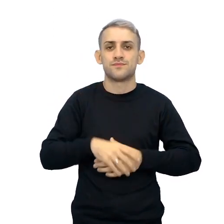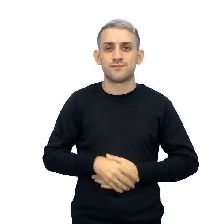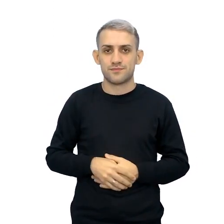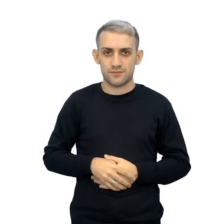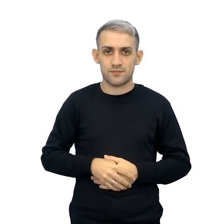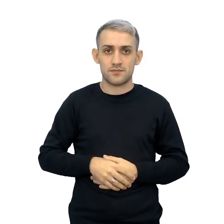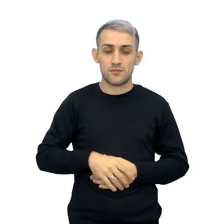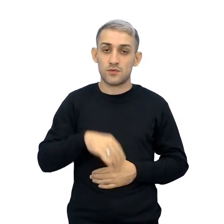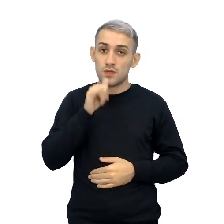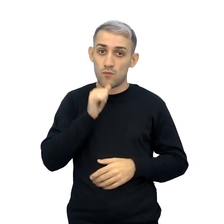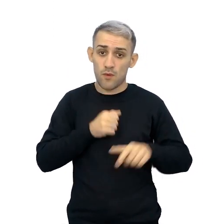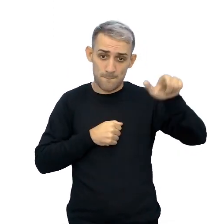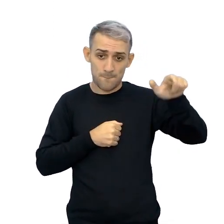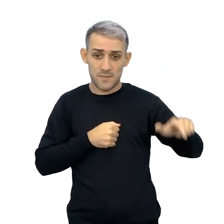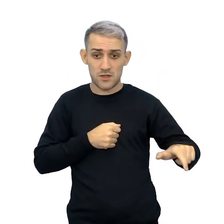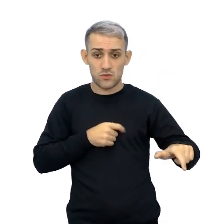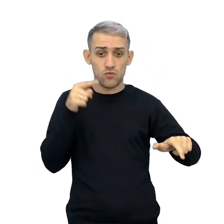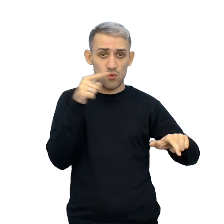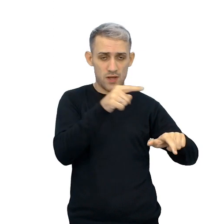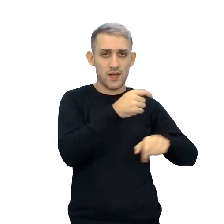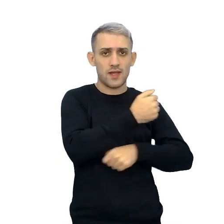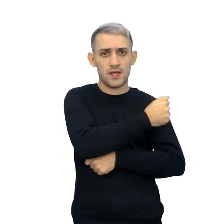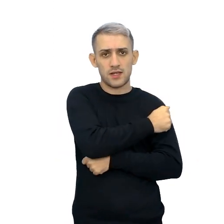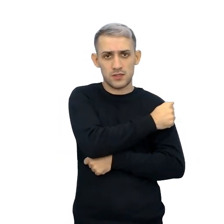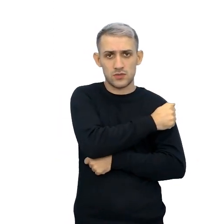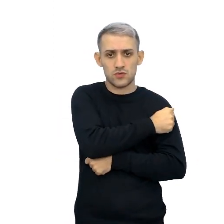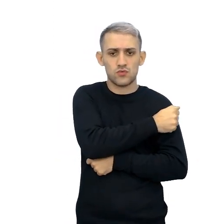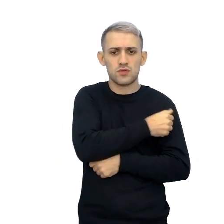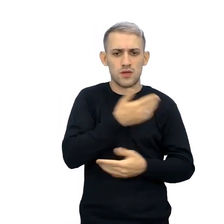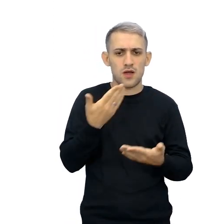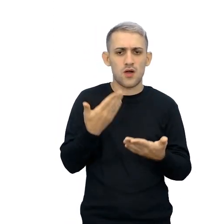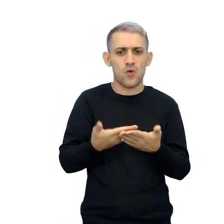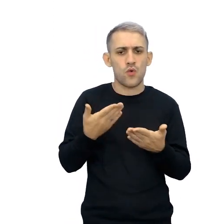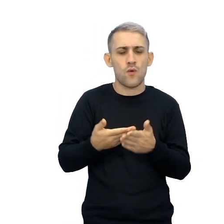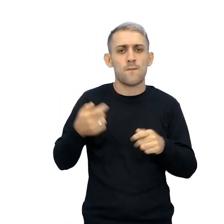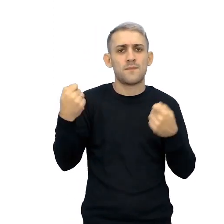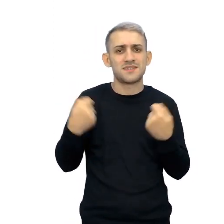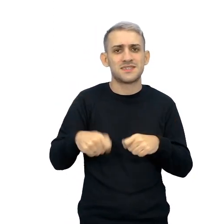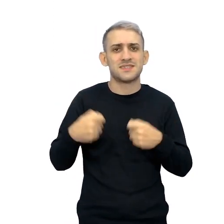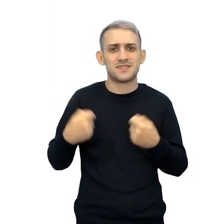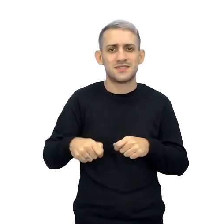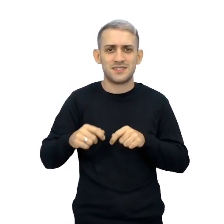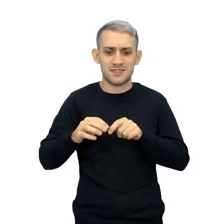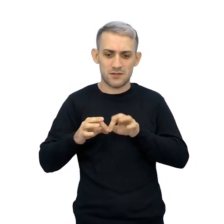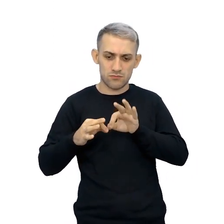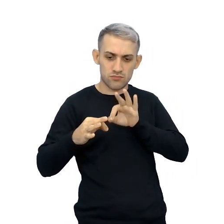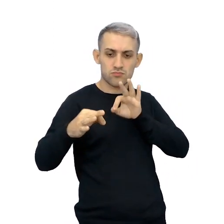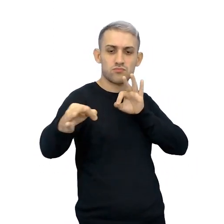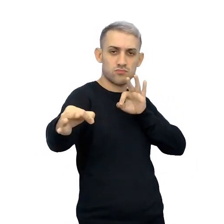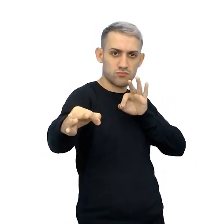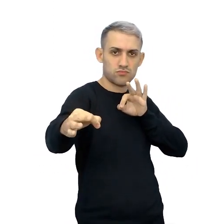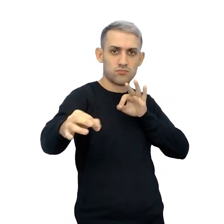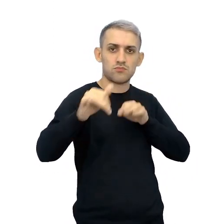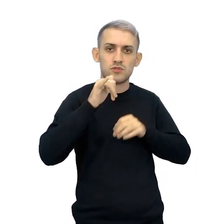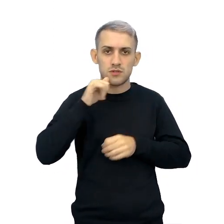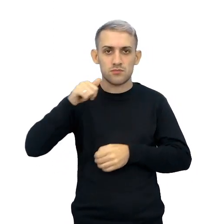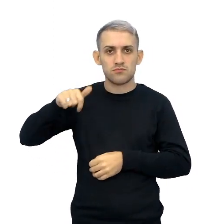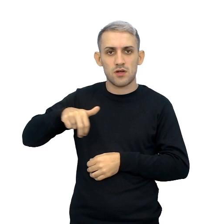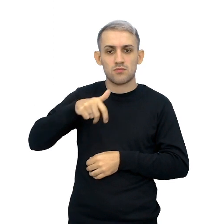uma pessoa, né, um estudante, né, que precisa percorrer uma certa distância,